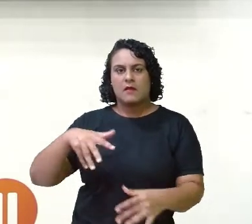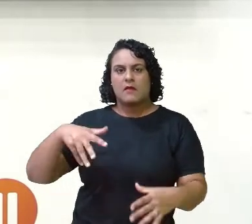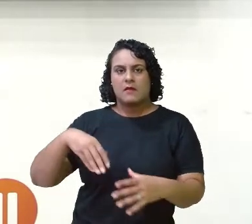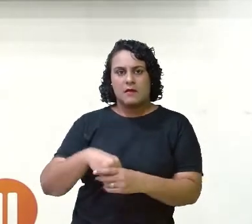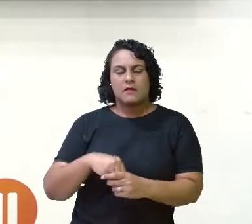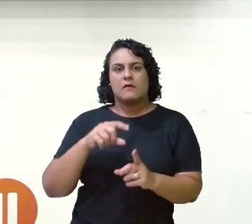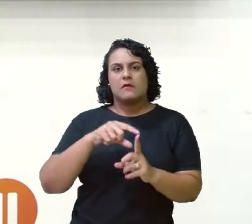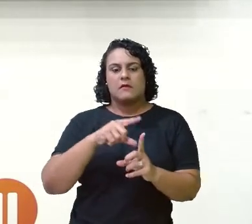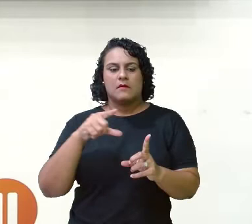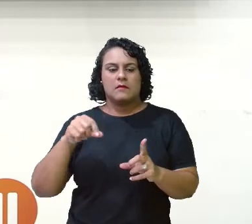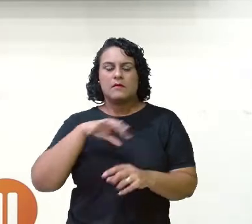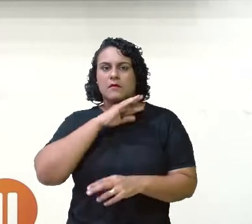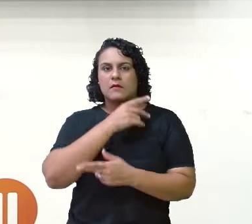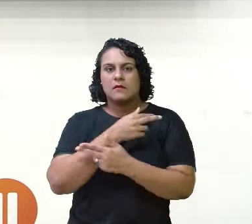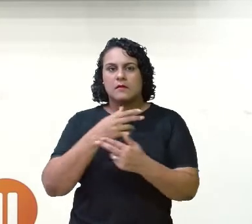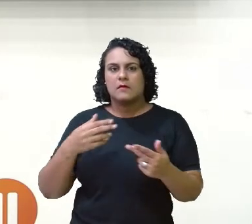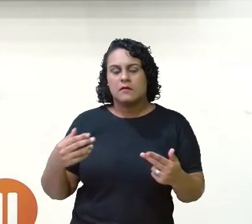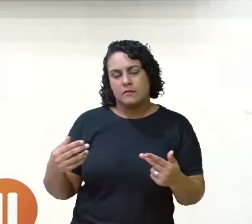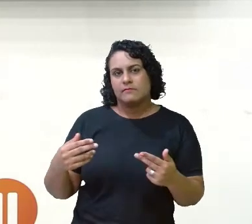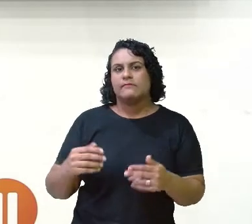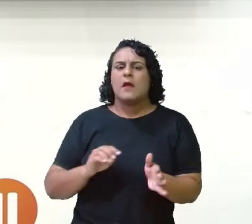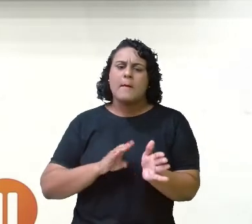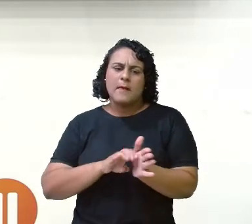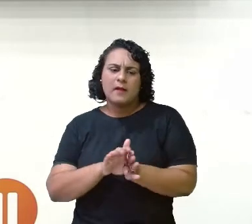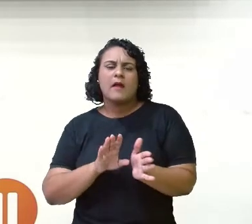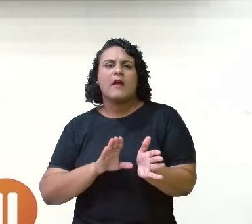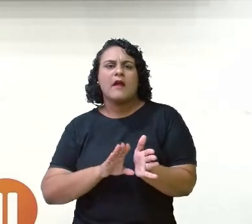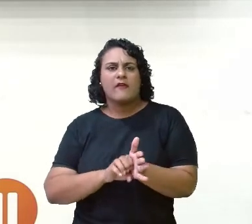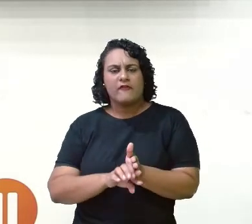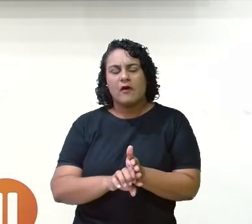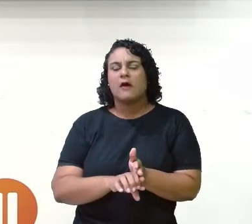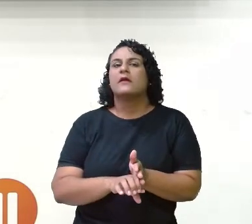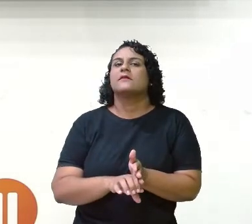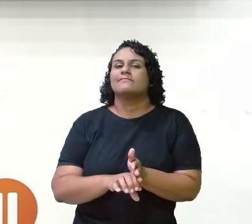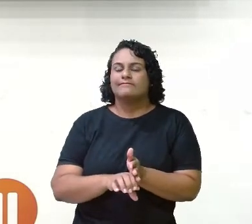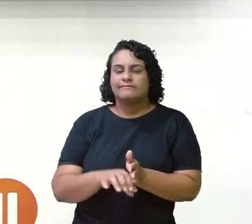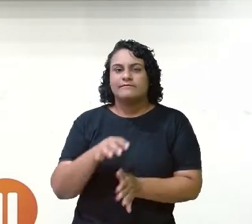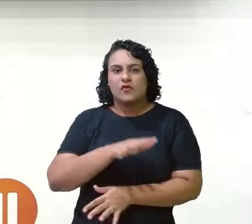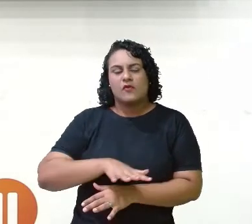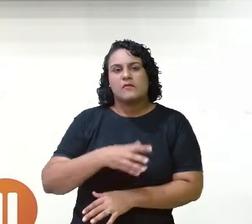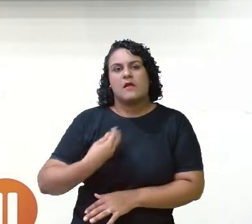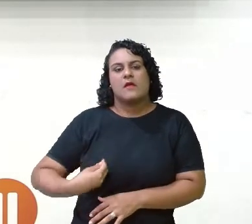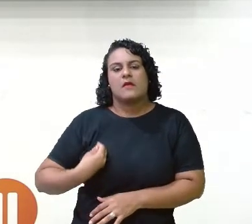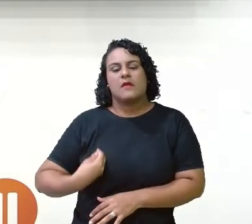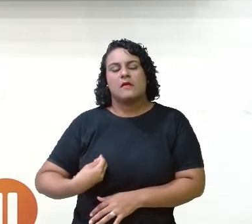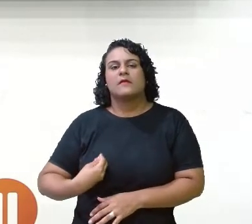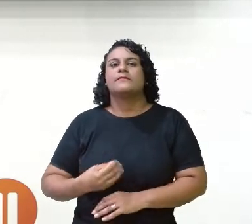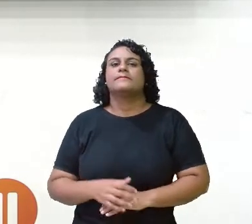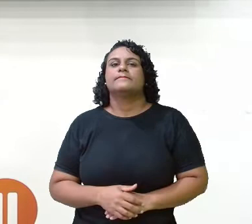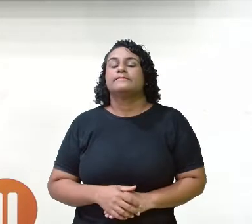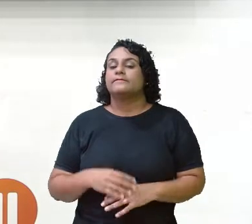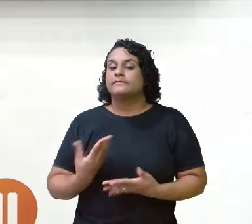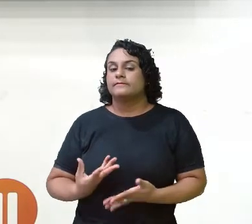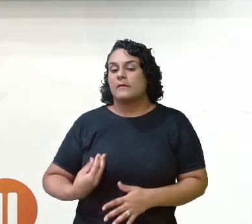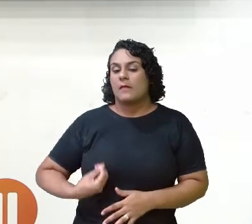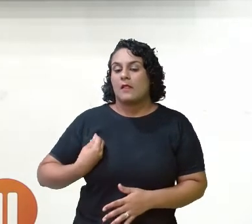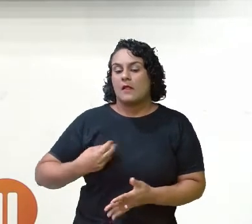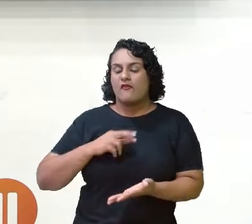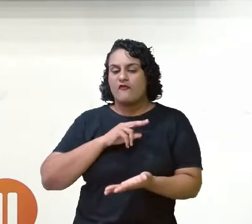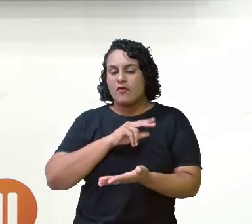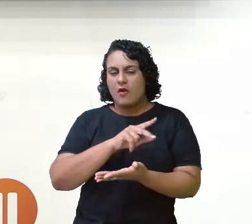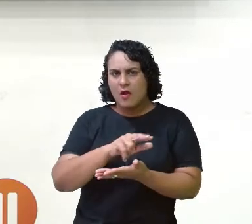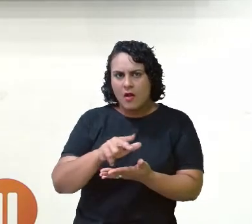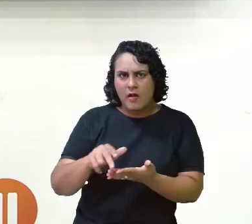inclui plantas, animais e micro-organismos e o ambiente em que eles vivem e interagem. A biodiversidade